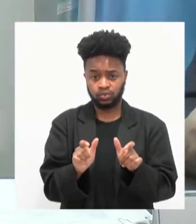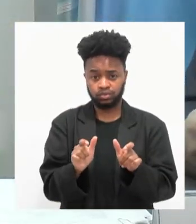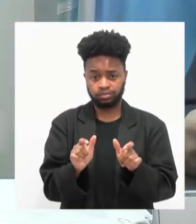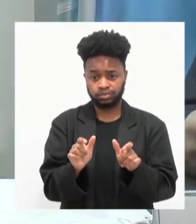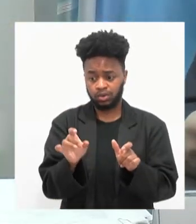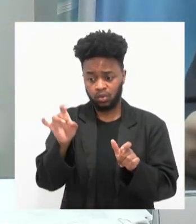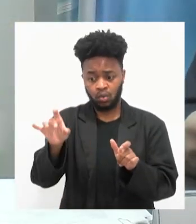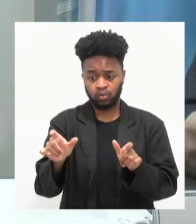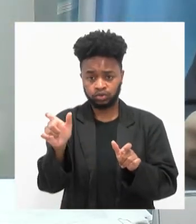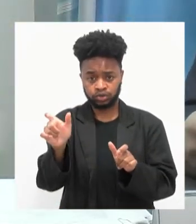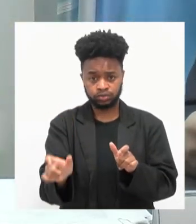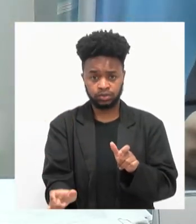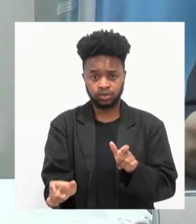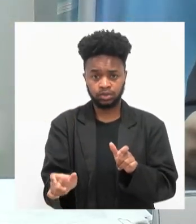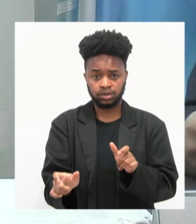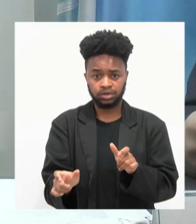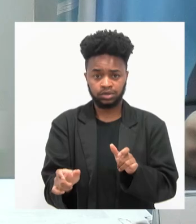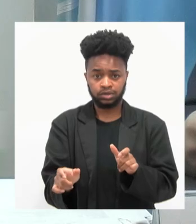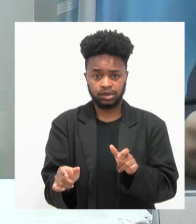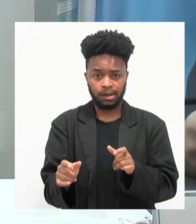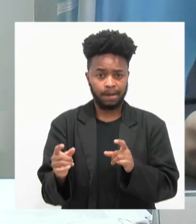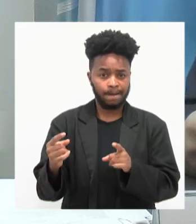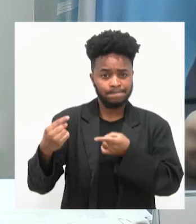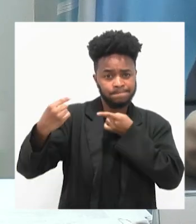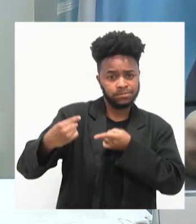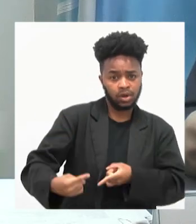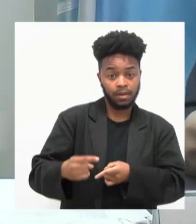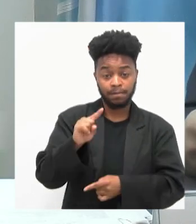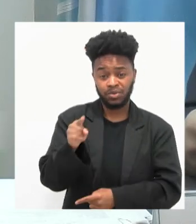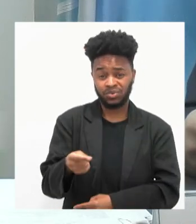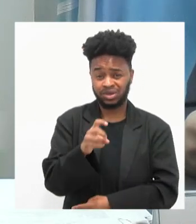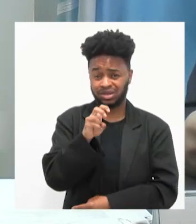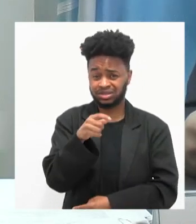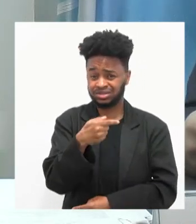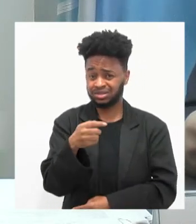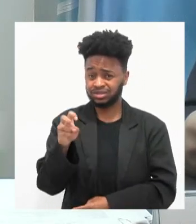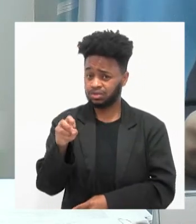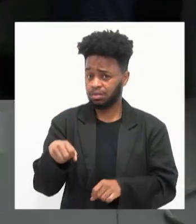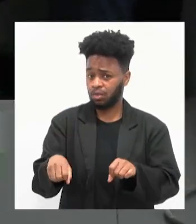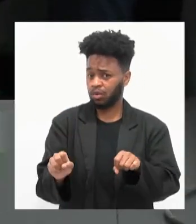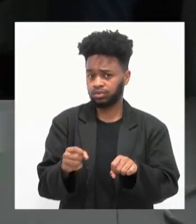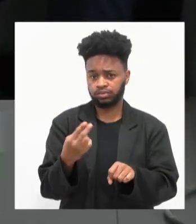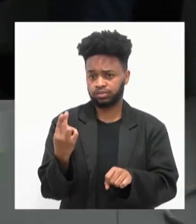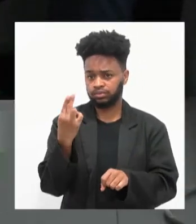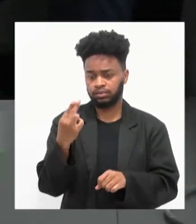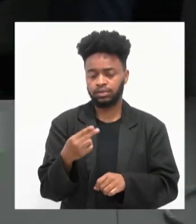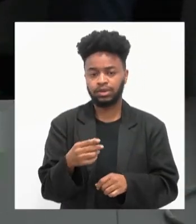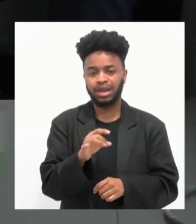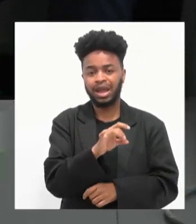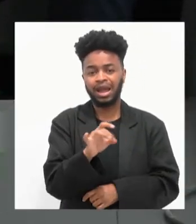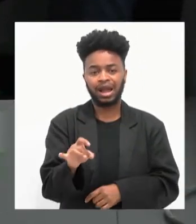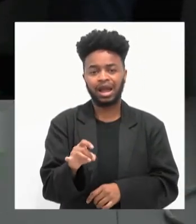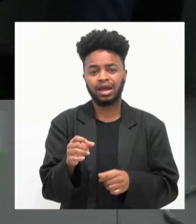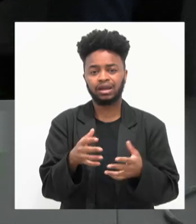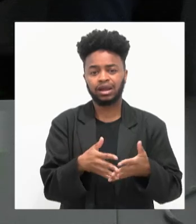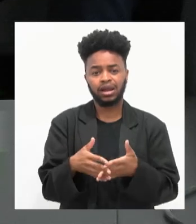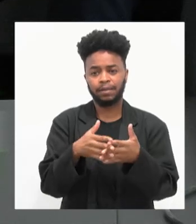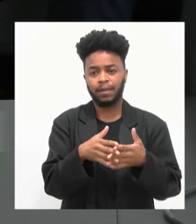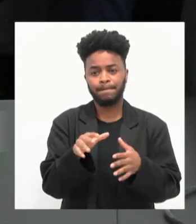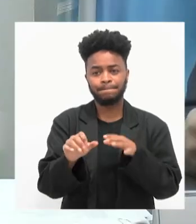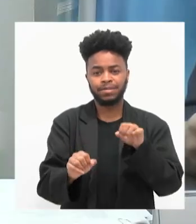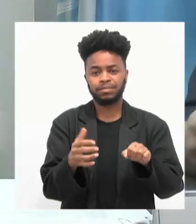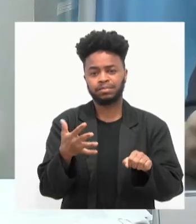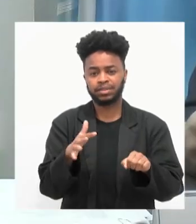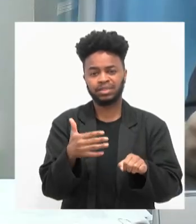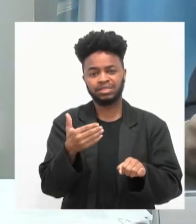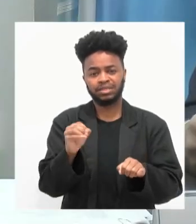sabe disso, né? Botar bronca com 1.575 motos. Cada caminhão carrega em média de 10 motos e um carro na asa. Eu